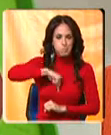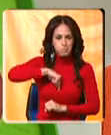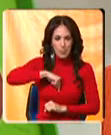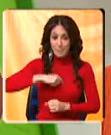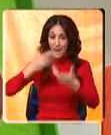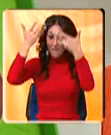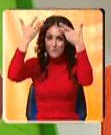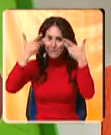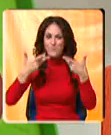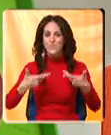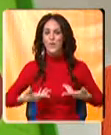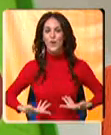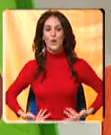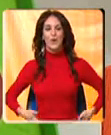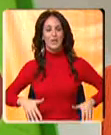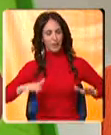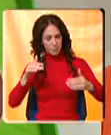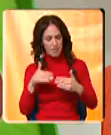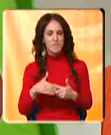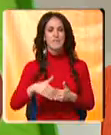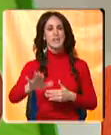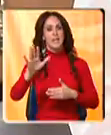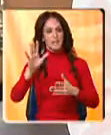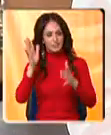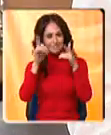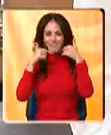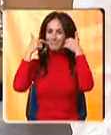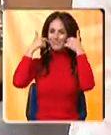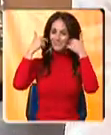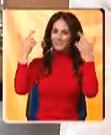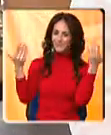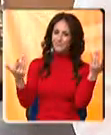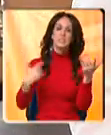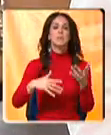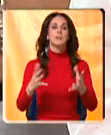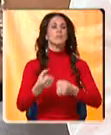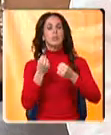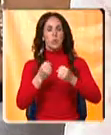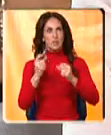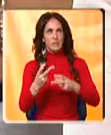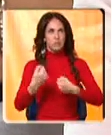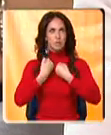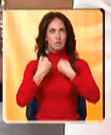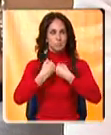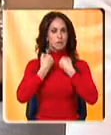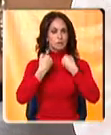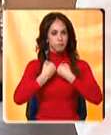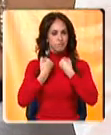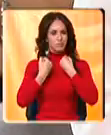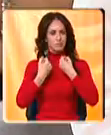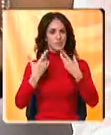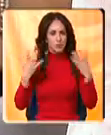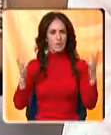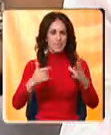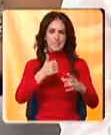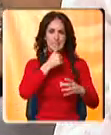mas por fora é vamos para a frente e sim, é o sorriso e eu vou levar com isto tudo porque a entrada foi decisão